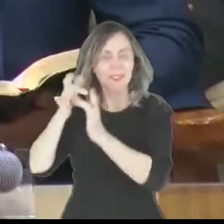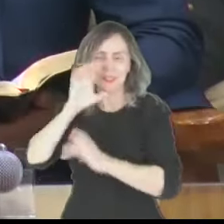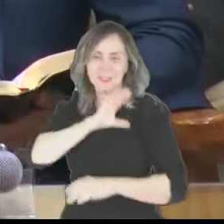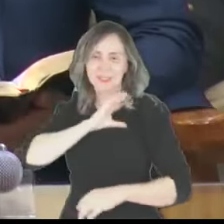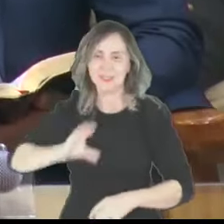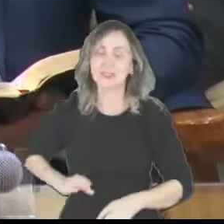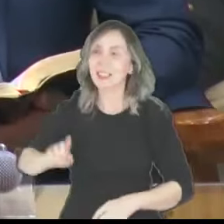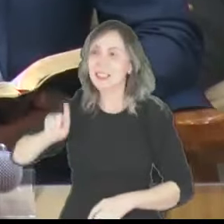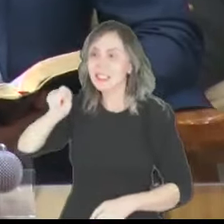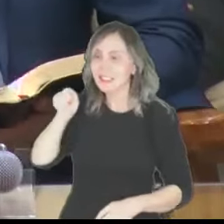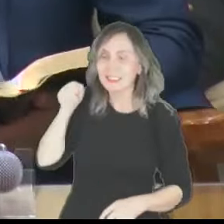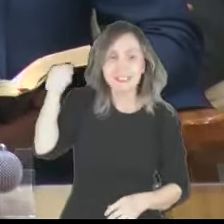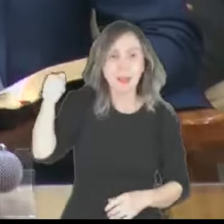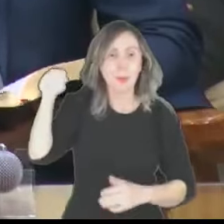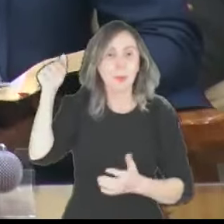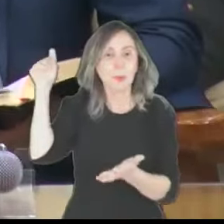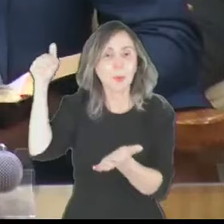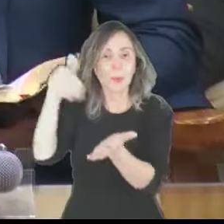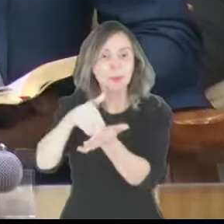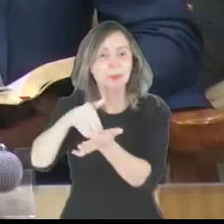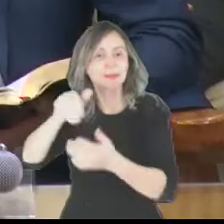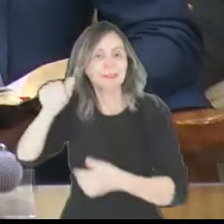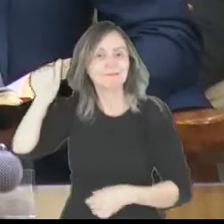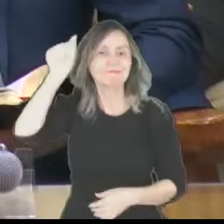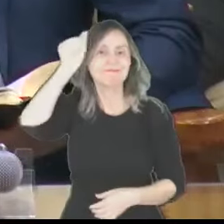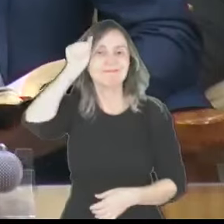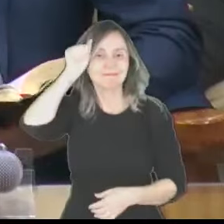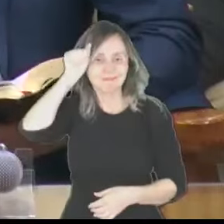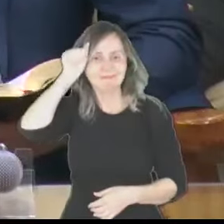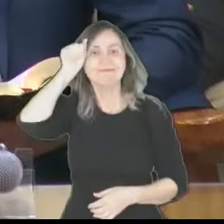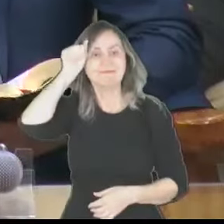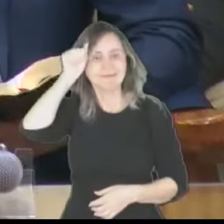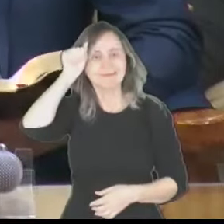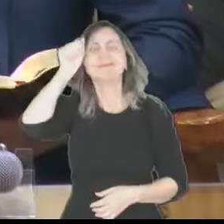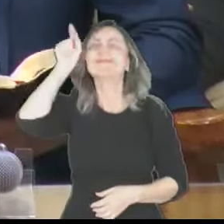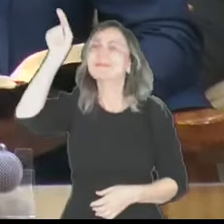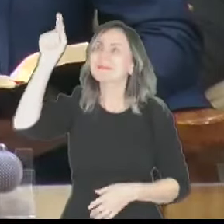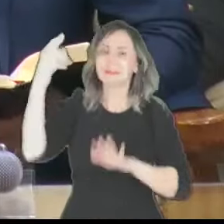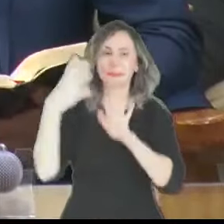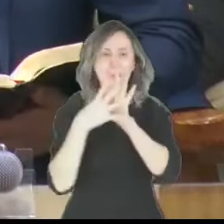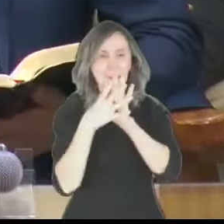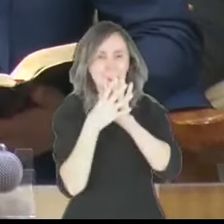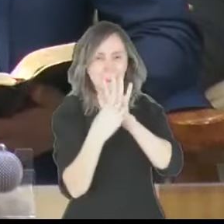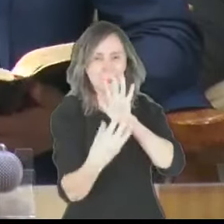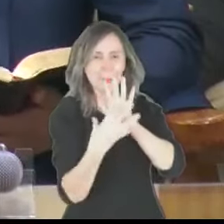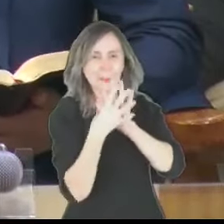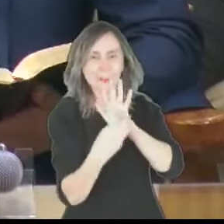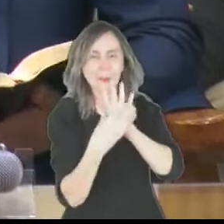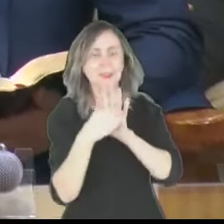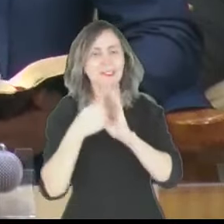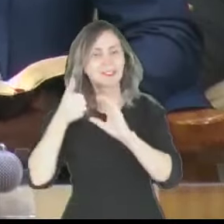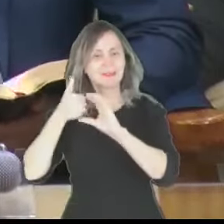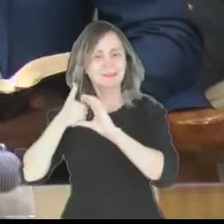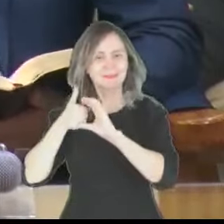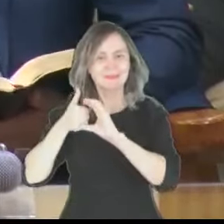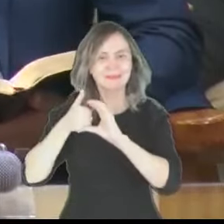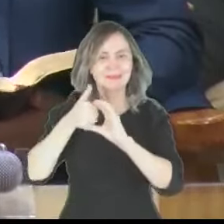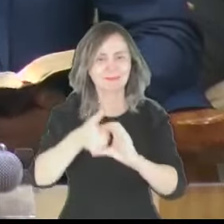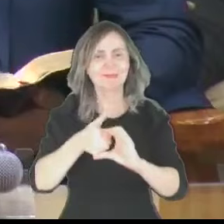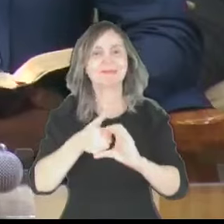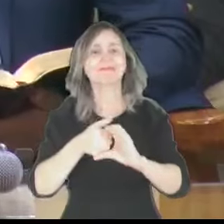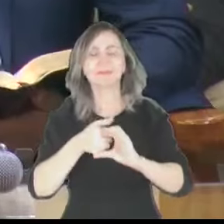Cristo, que é o homem perfeito. Ele é o nosso modelo de cristianismo. Ele é o nosso